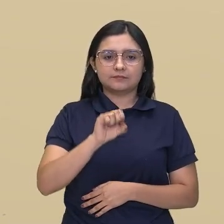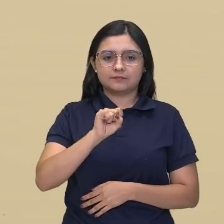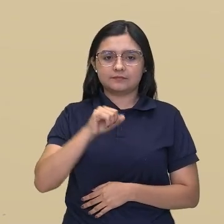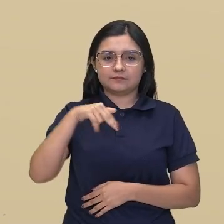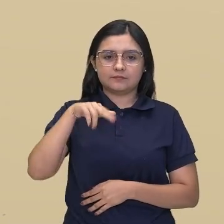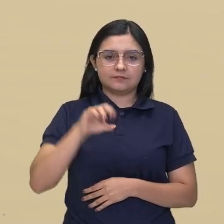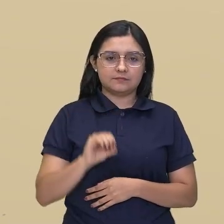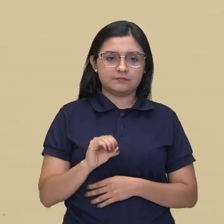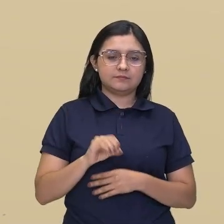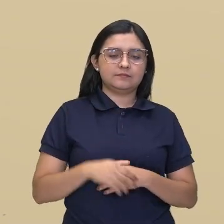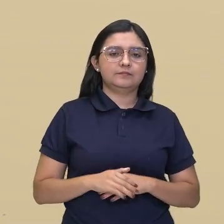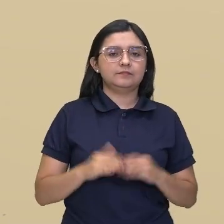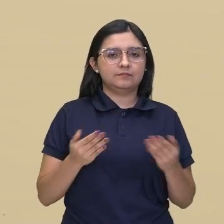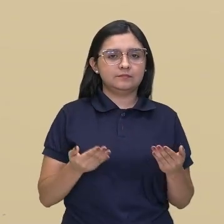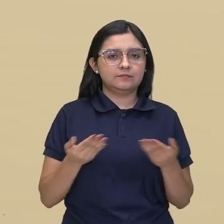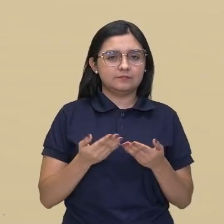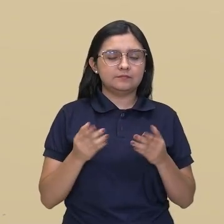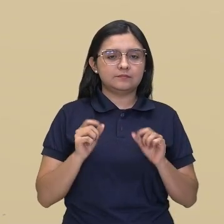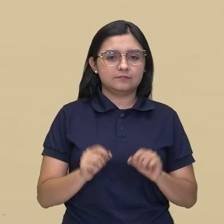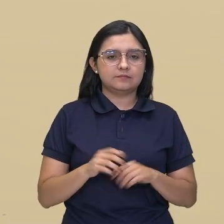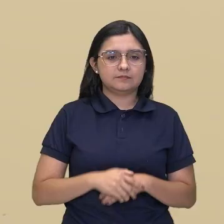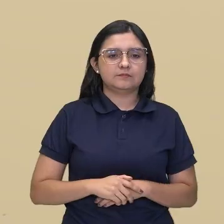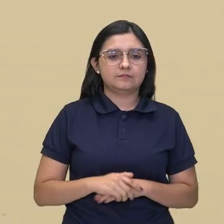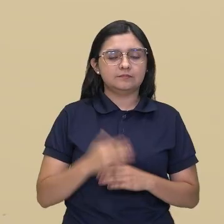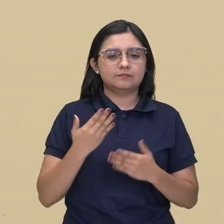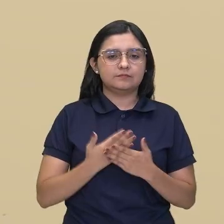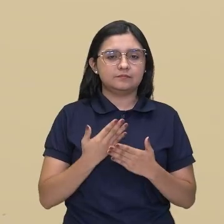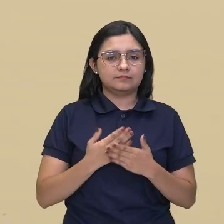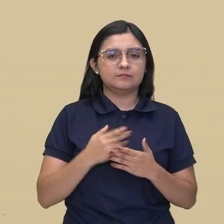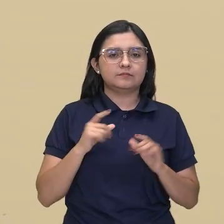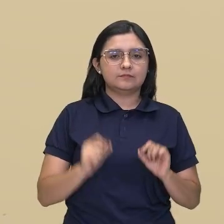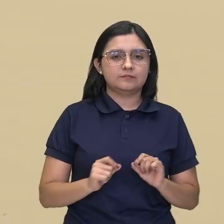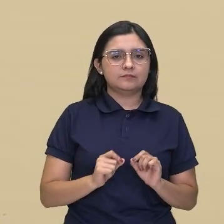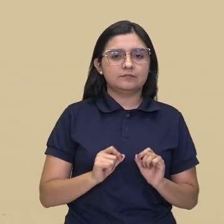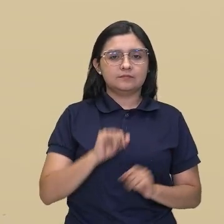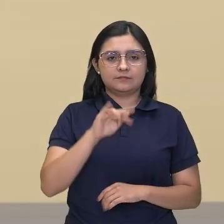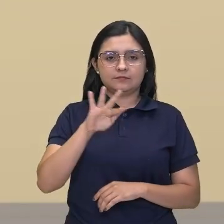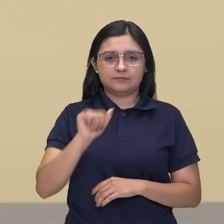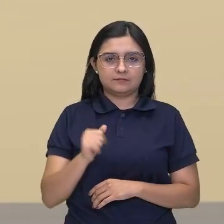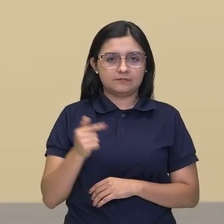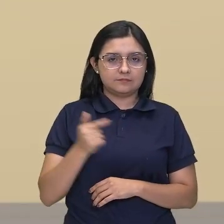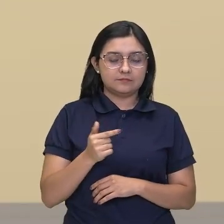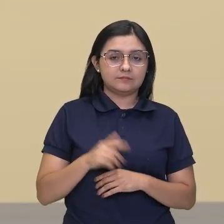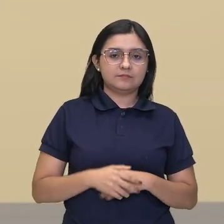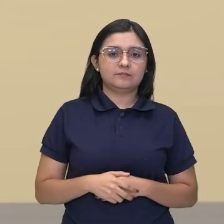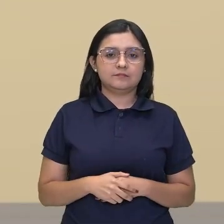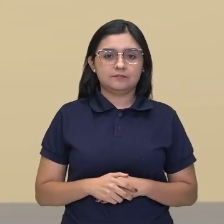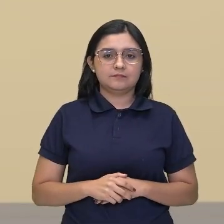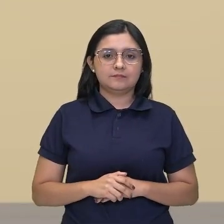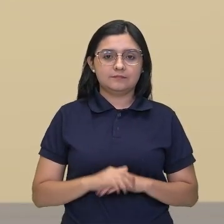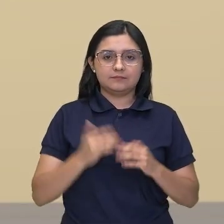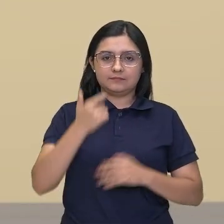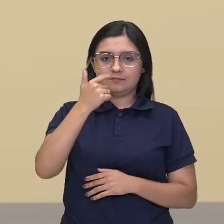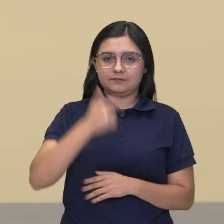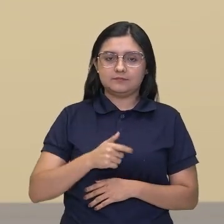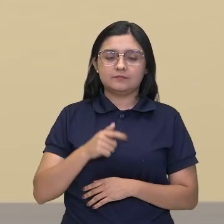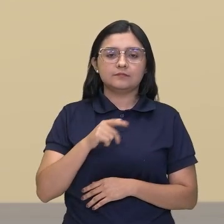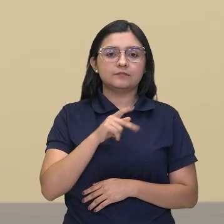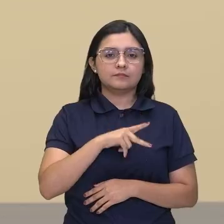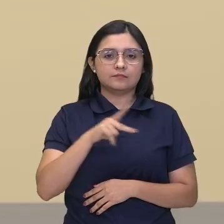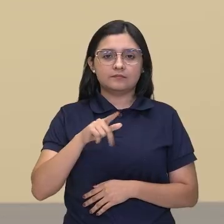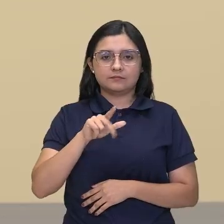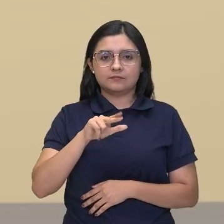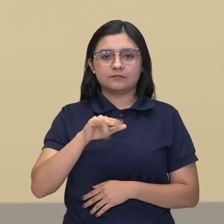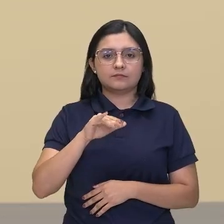estou com vocês aqui para trabalhar nessa IFA, na segunda unidade. Muito bem, eu sou o professor Luiz